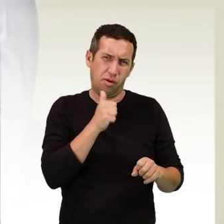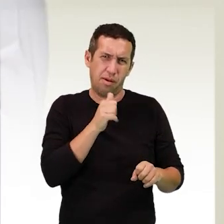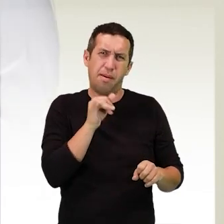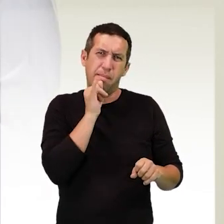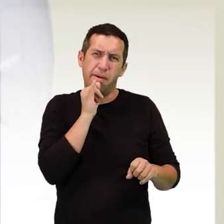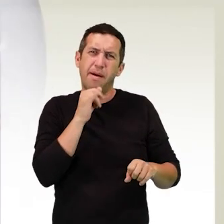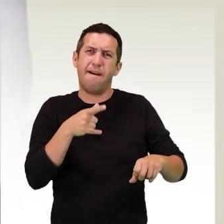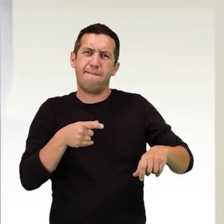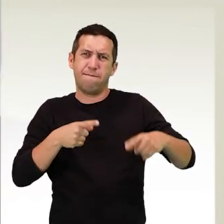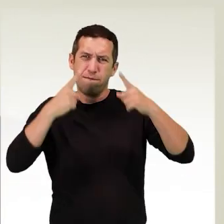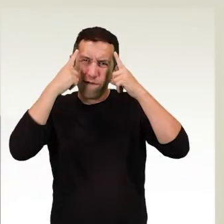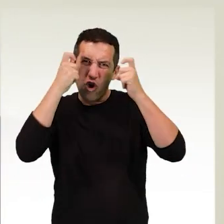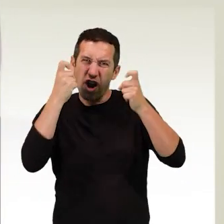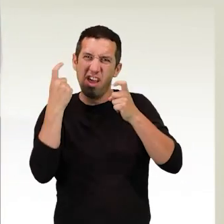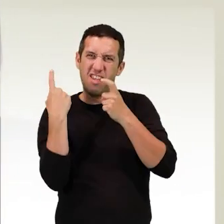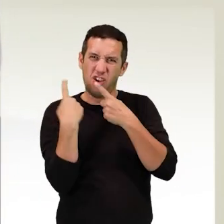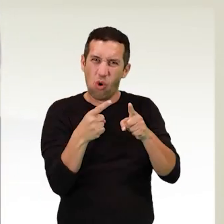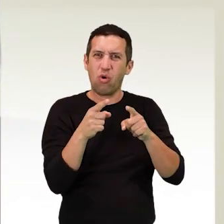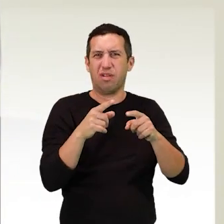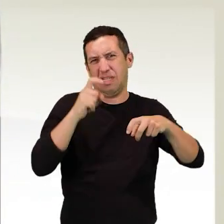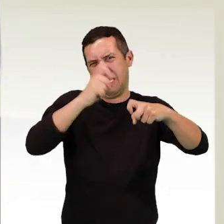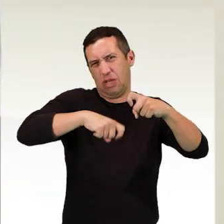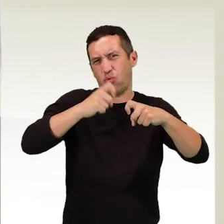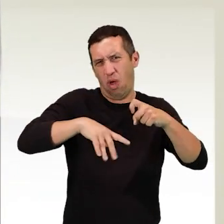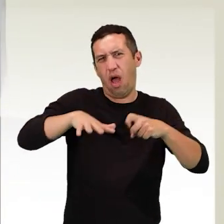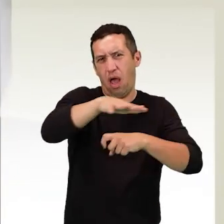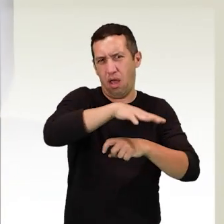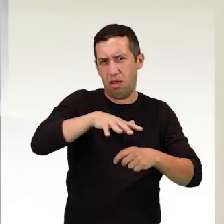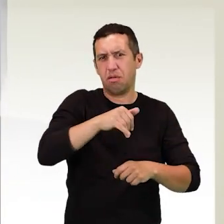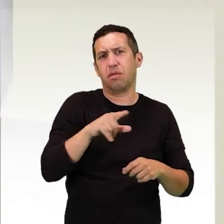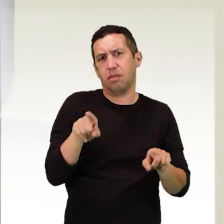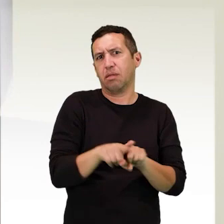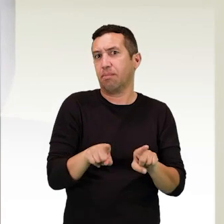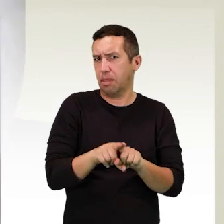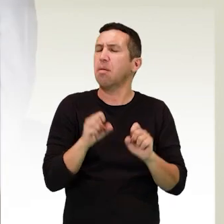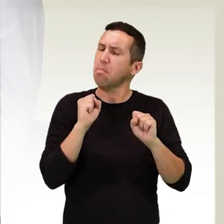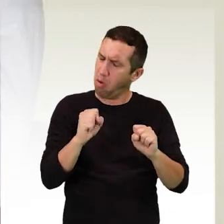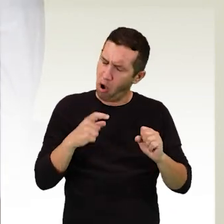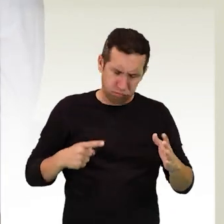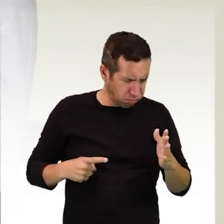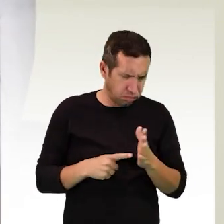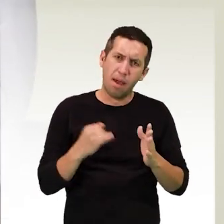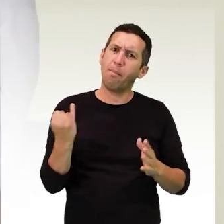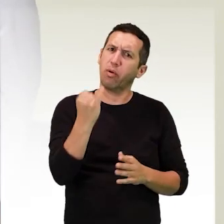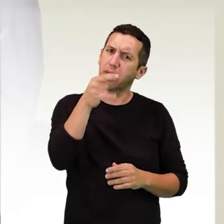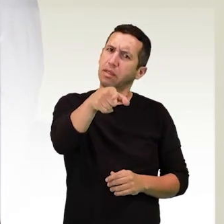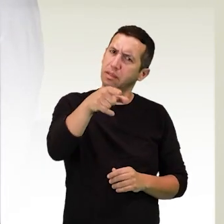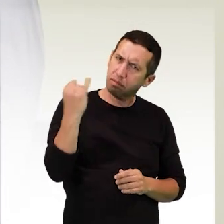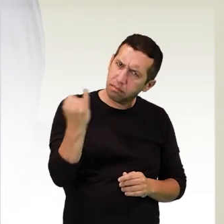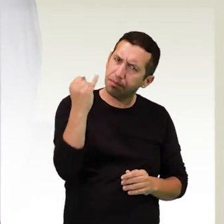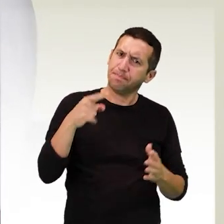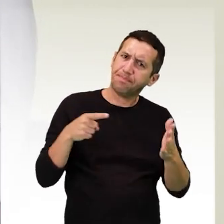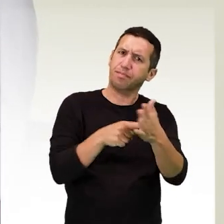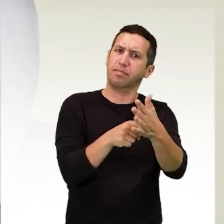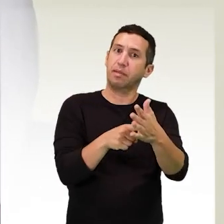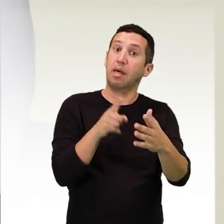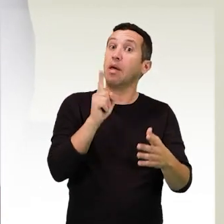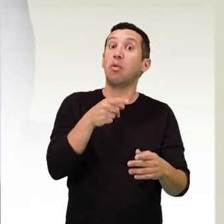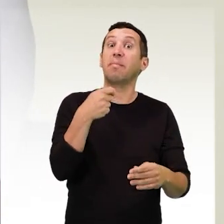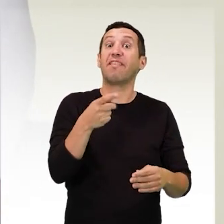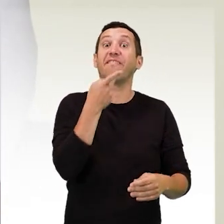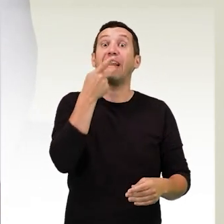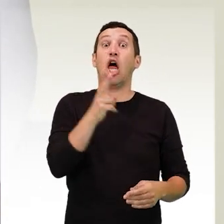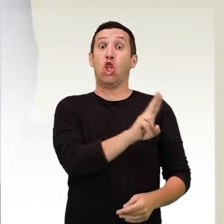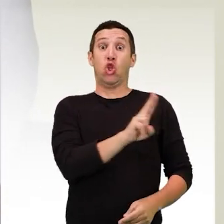contra a mulher, às vezes quando você tem situações de violência sexual, por exemplo. Então existem diversos caminhos. O importante é denunciar, que as